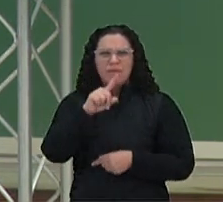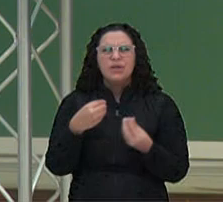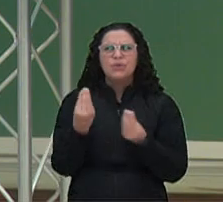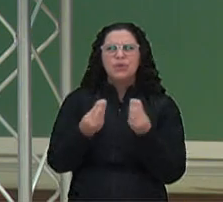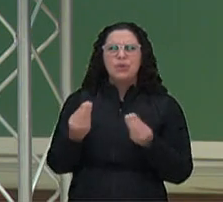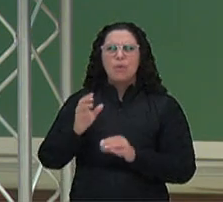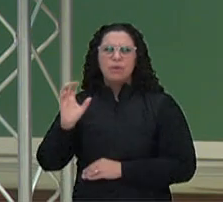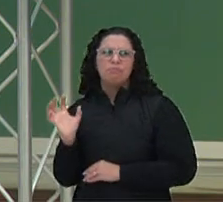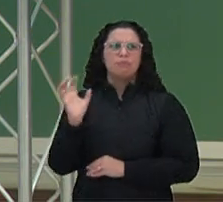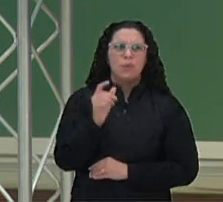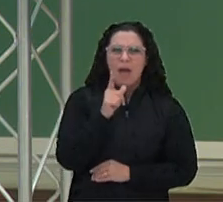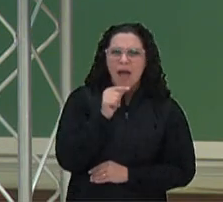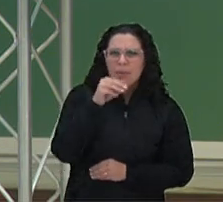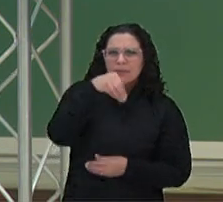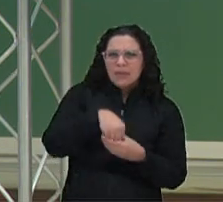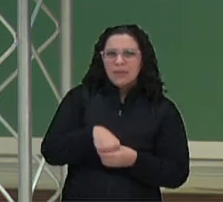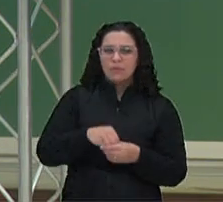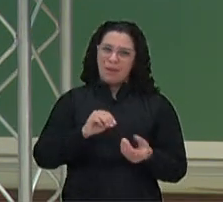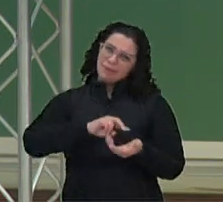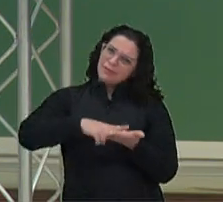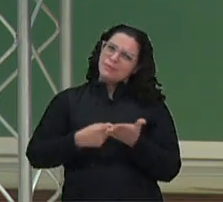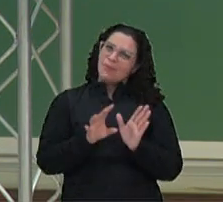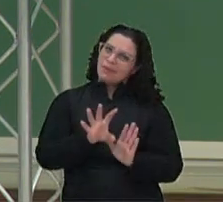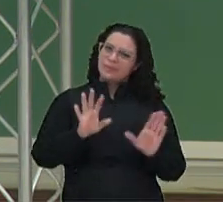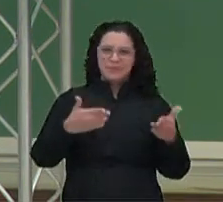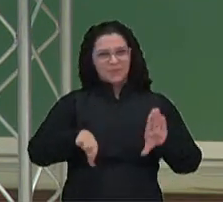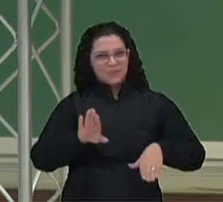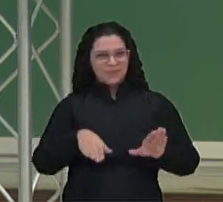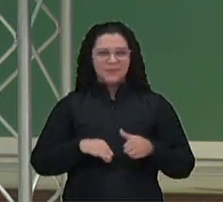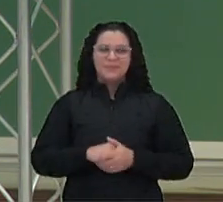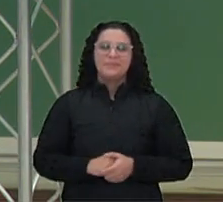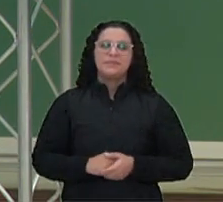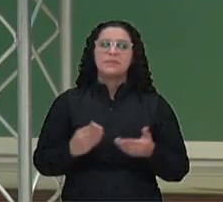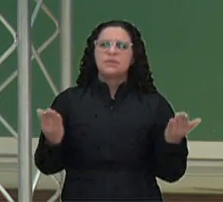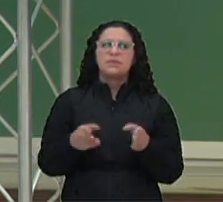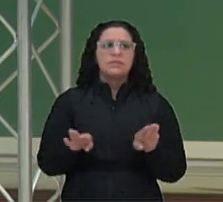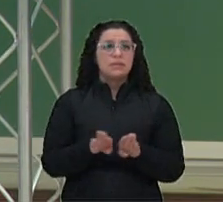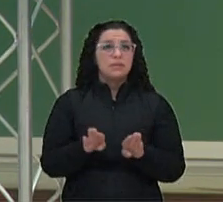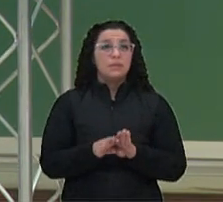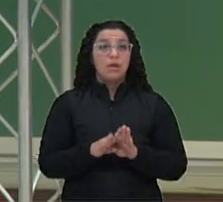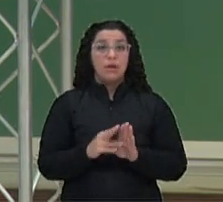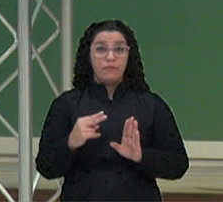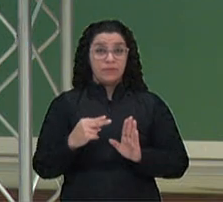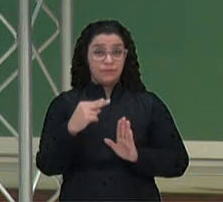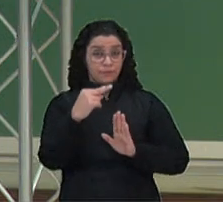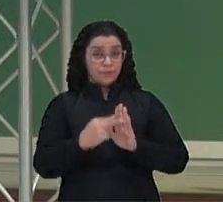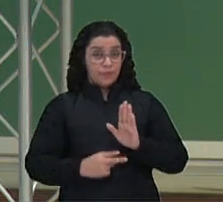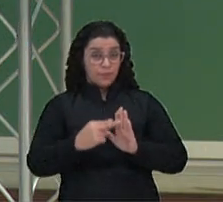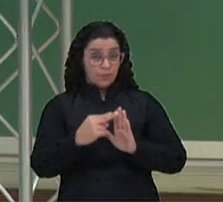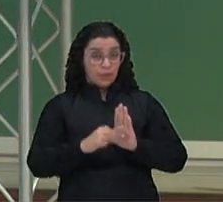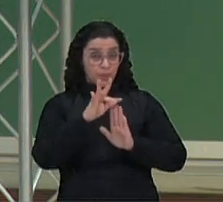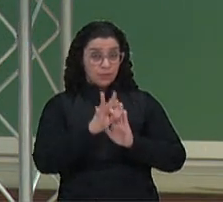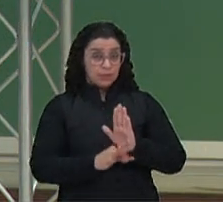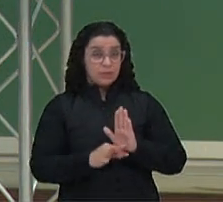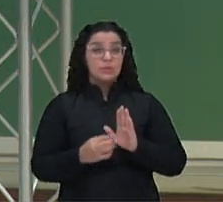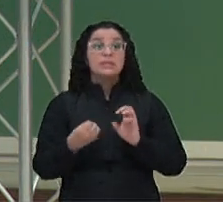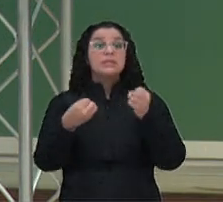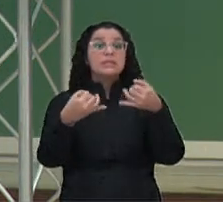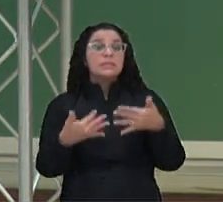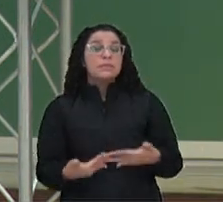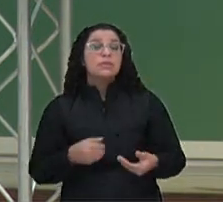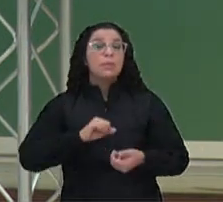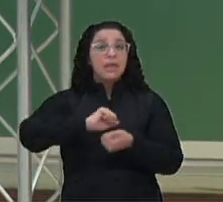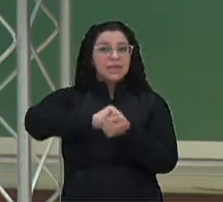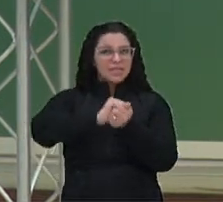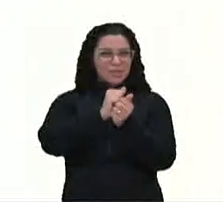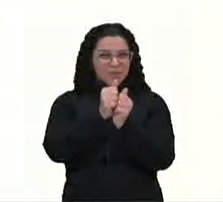rugby na água, mais ou menos é isso aqui, tá bom? Daí olha só. Reading for critical thinking, falando um pouco sobre o rugby na